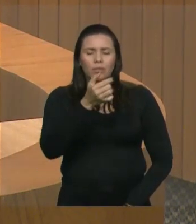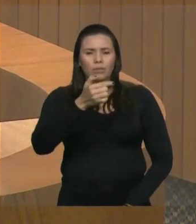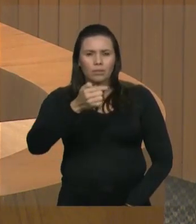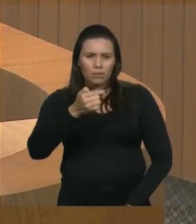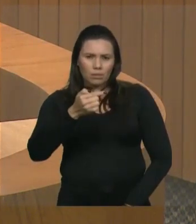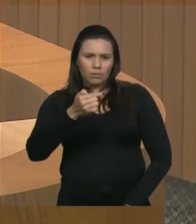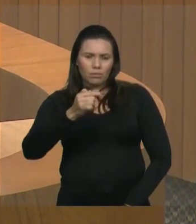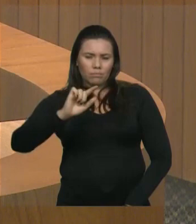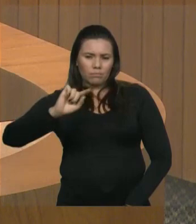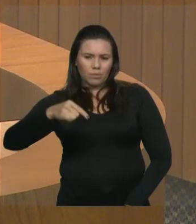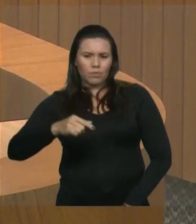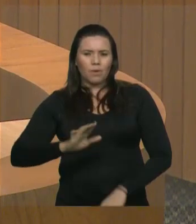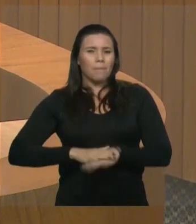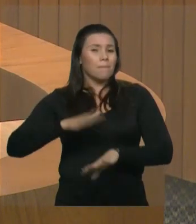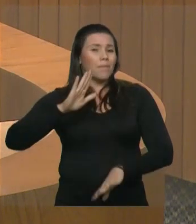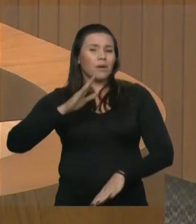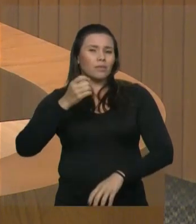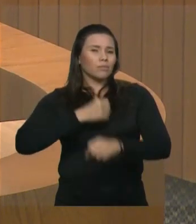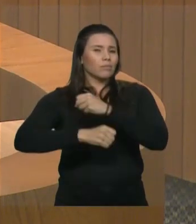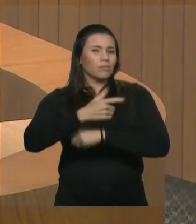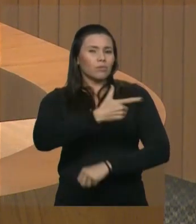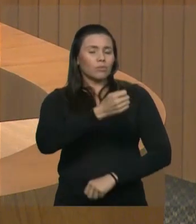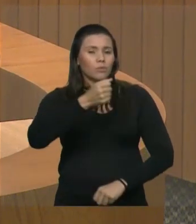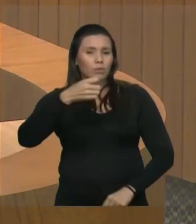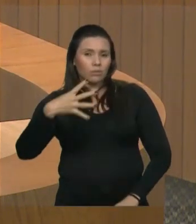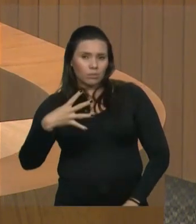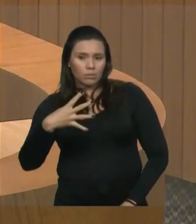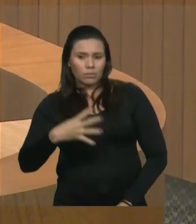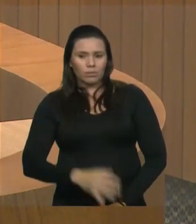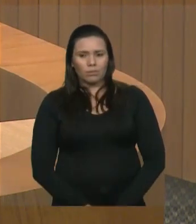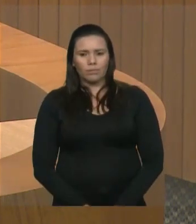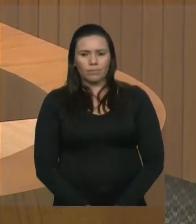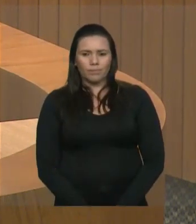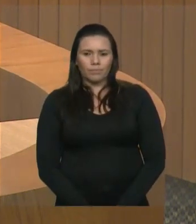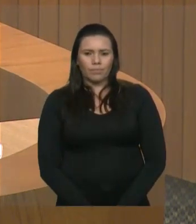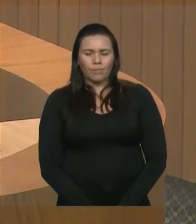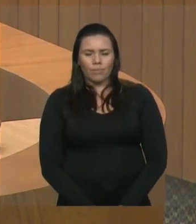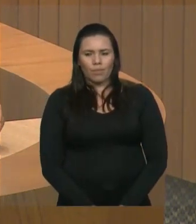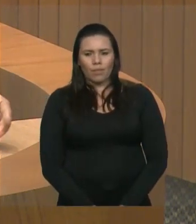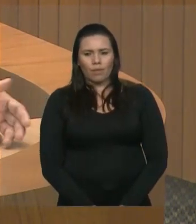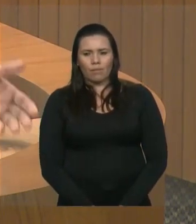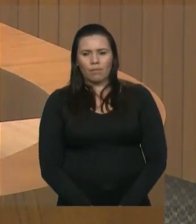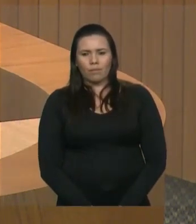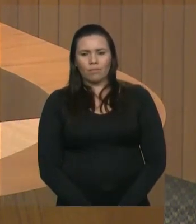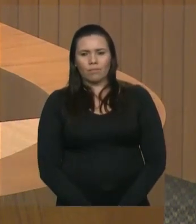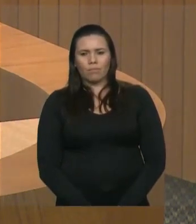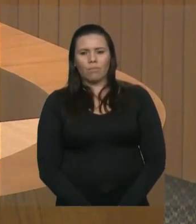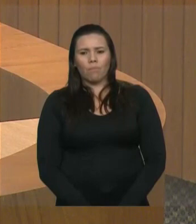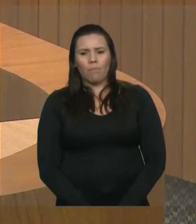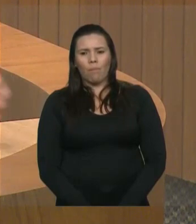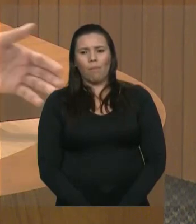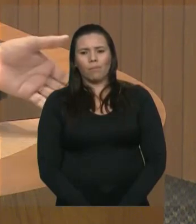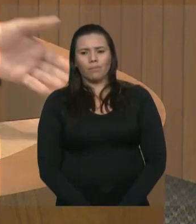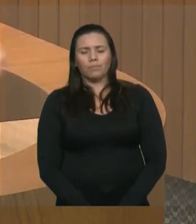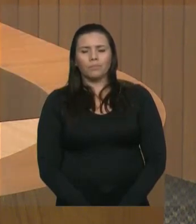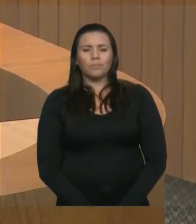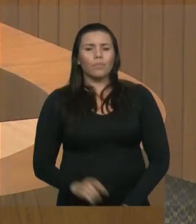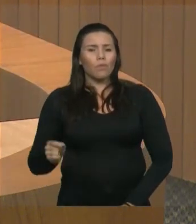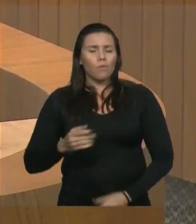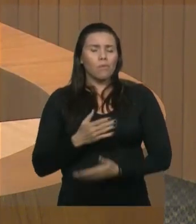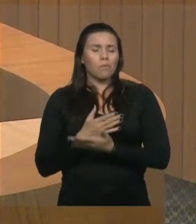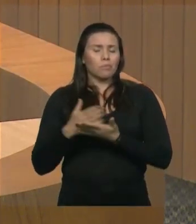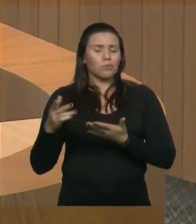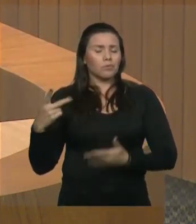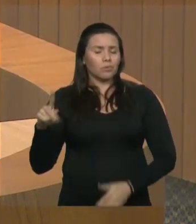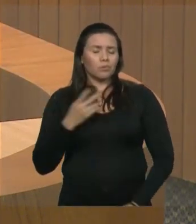que em 2014, período que corresponde ao primeiro ano do governo Flávio Dino. Início do governador Flávio Dino, de